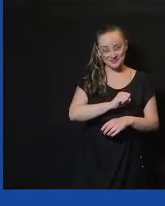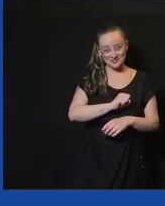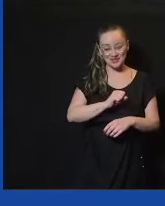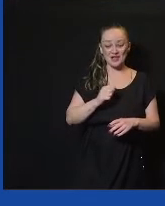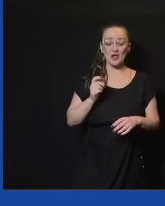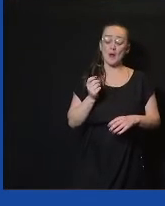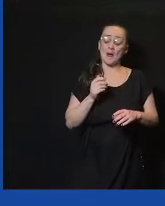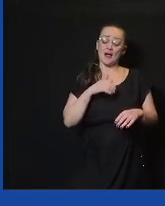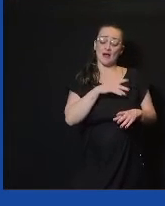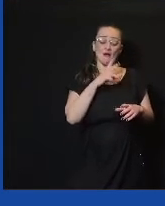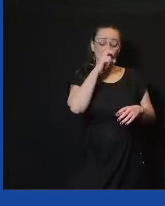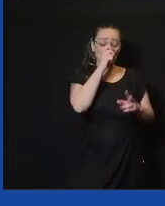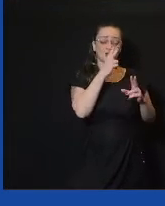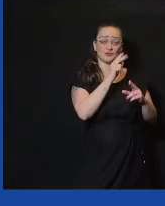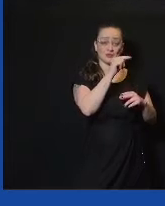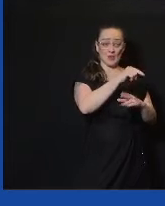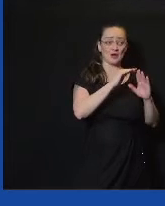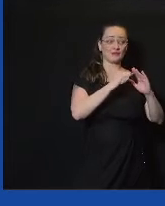quanto a favela tem.